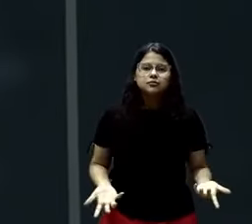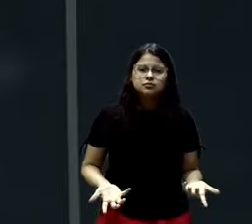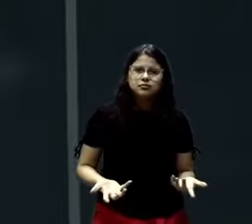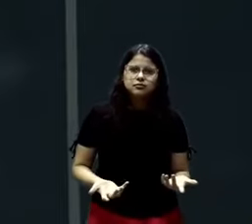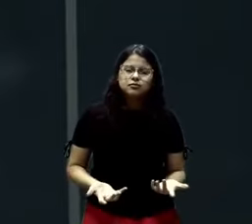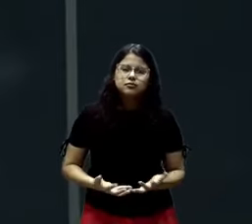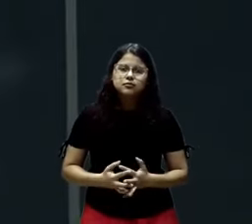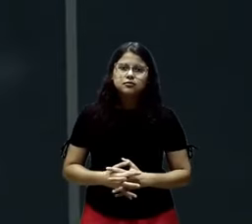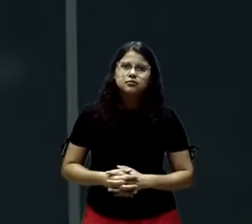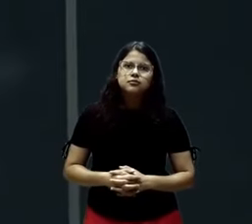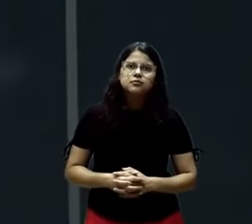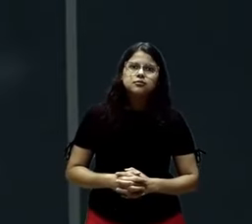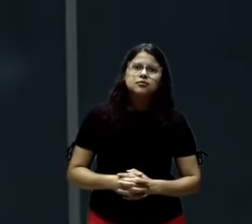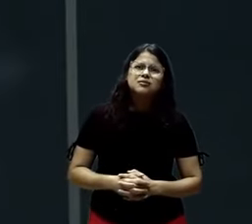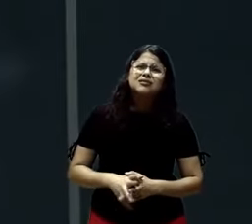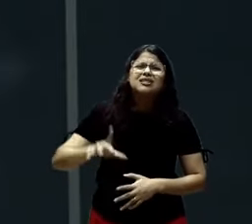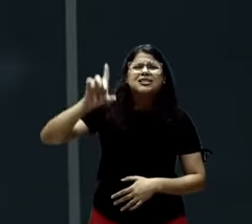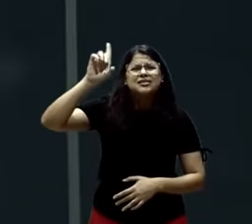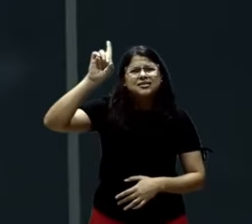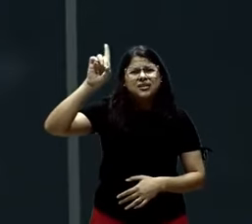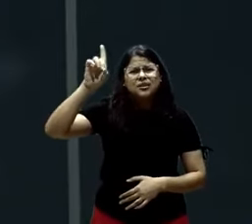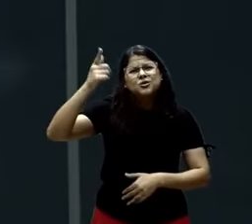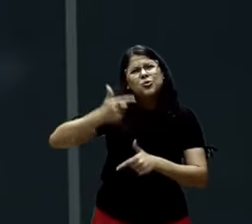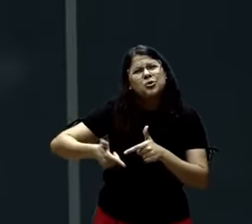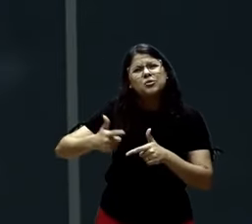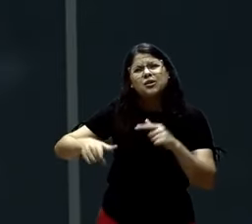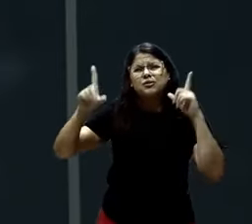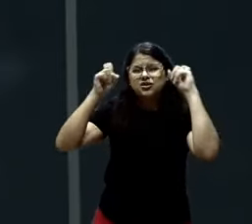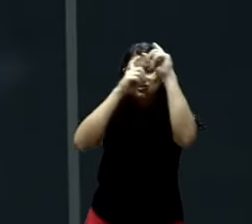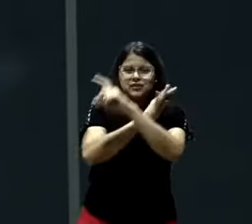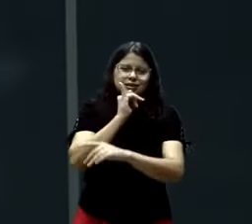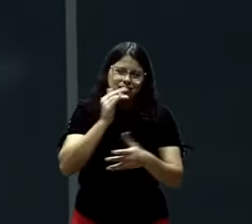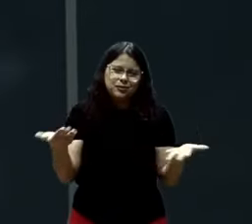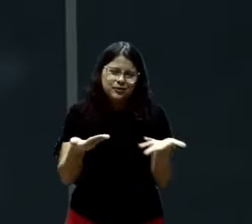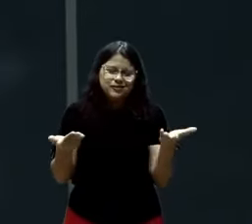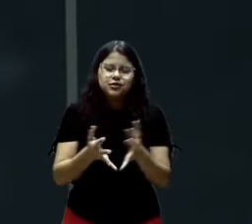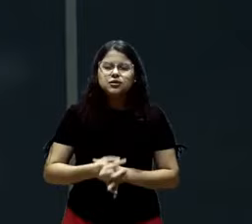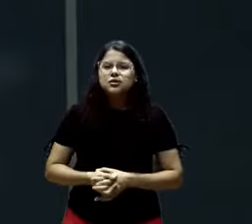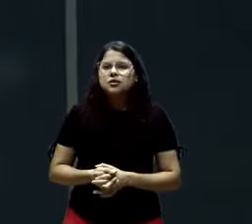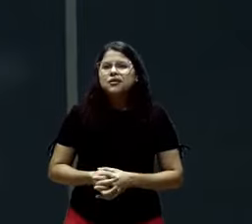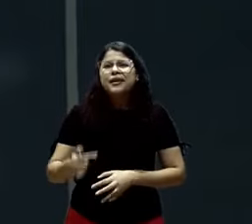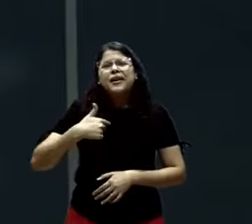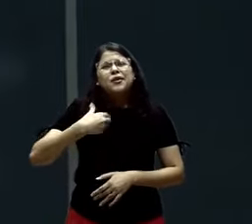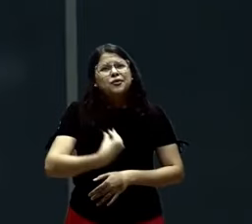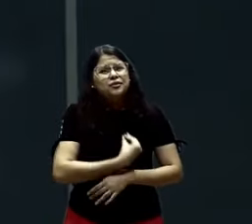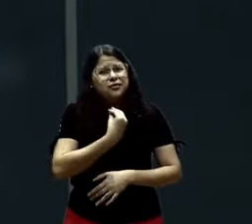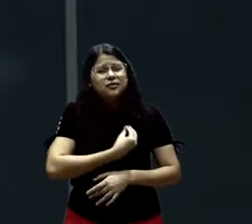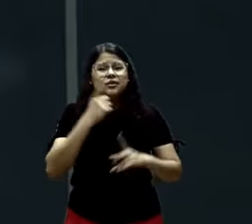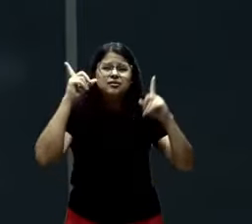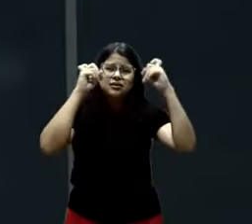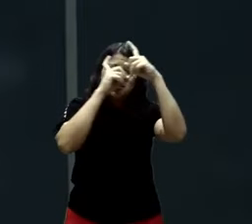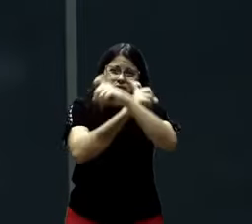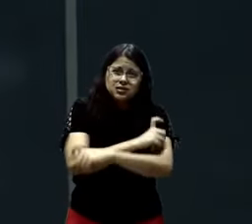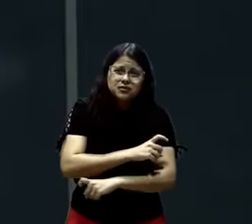Deus, a coisa está feia. Eu estou vendo que eu estou indo, eu consigo entender para onde eu estou indo. Eu vou